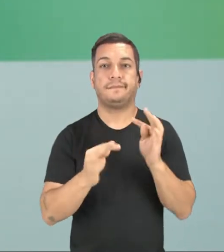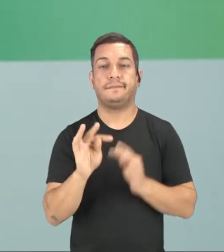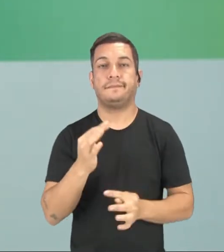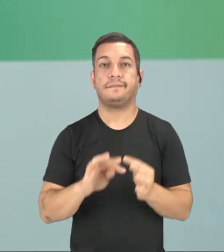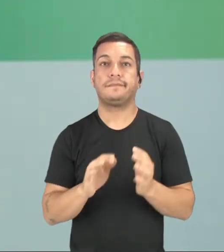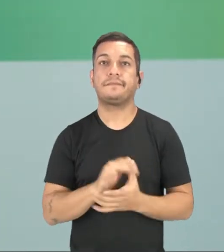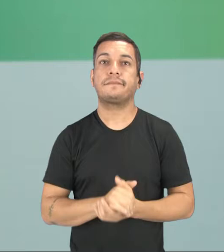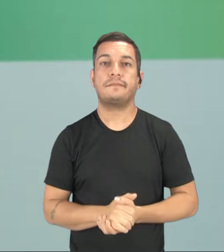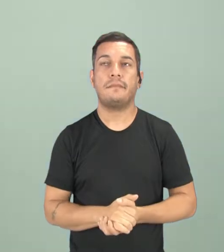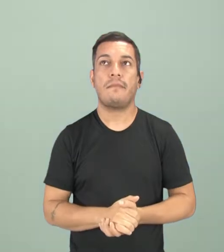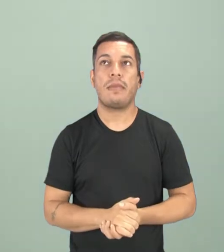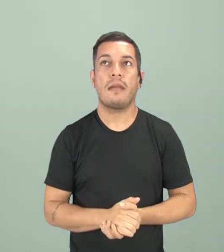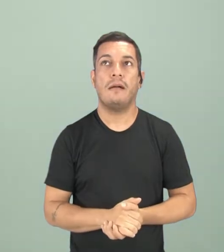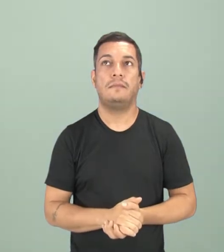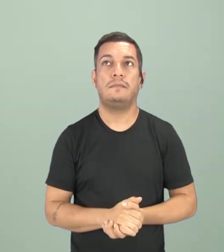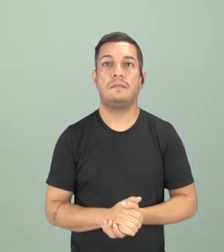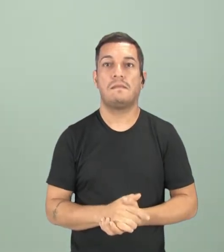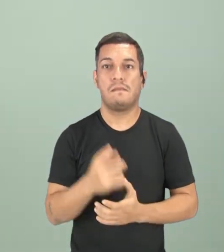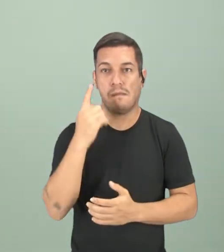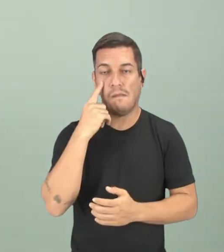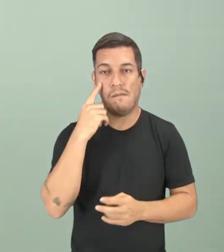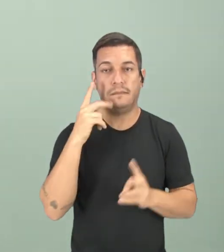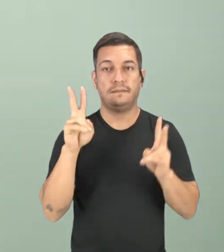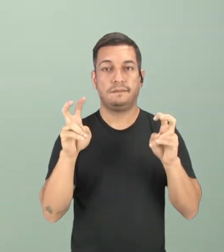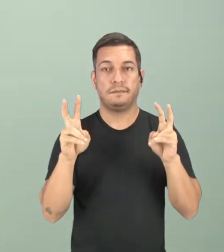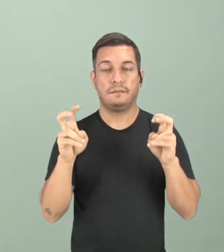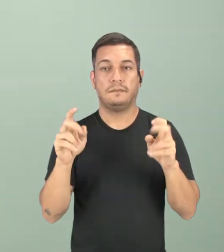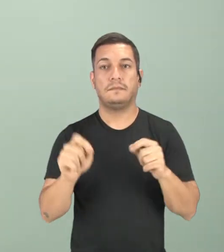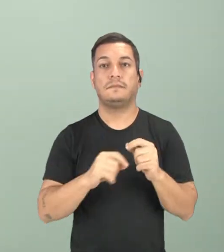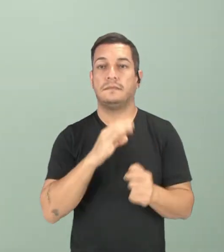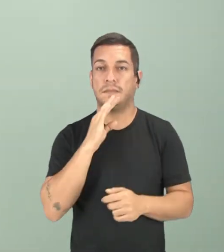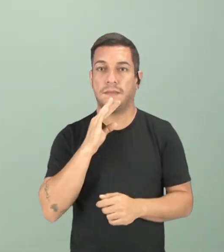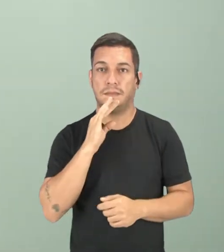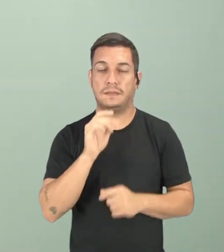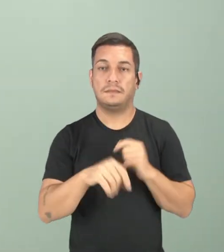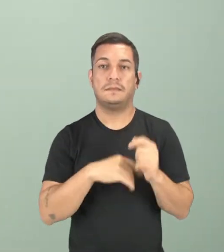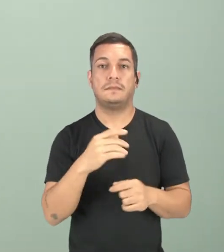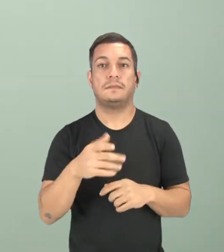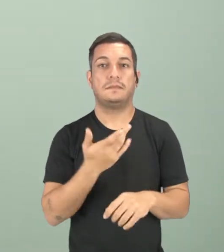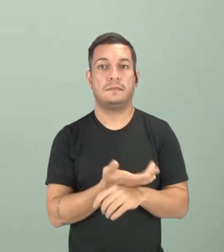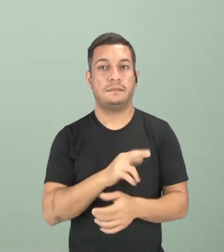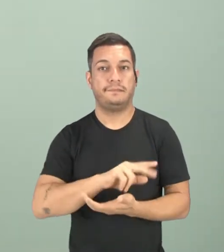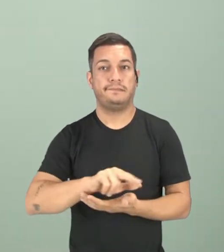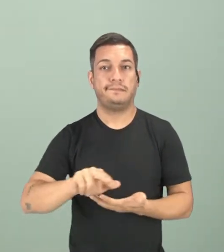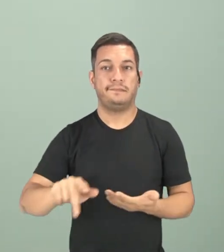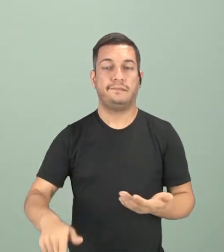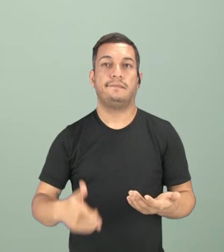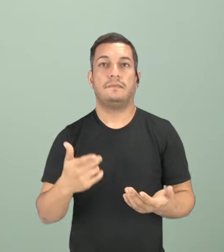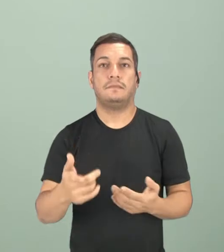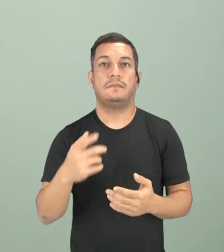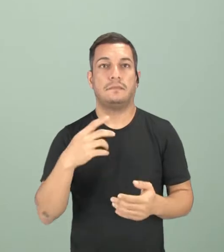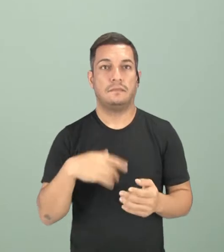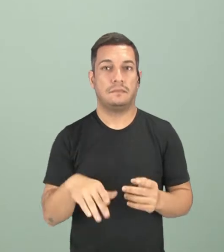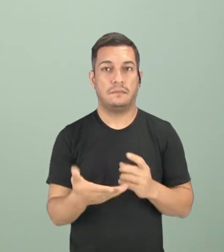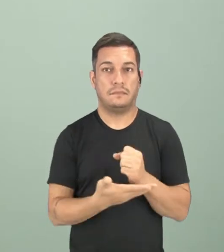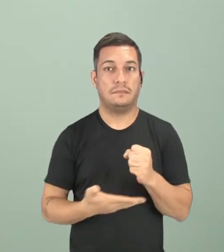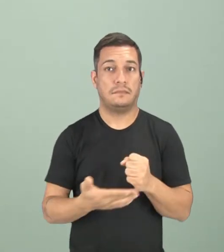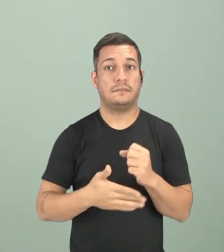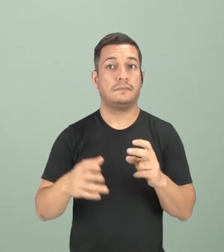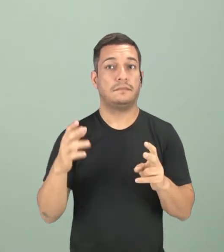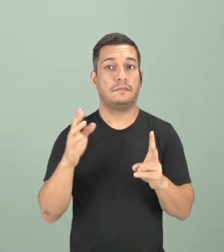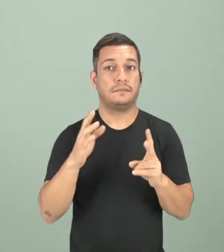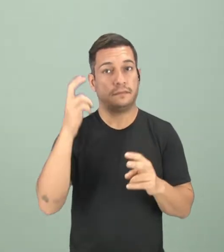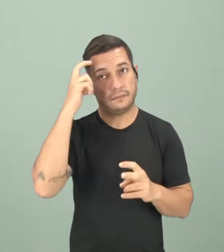influência tecnológica, tá bom? Vamos voltar para o nosso tema aqui, que é os conhecimentos interdisciplinares relacionados à